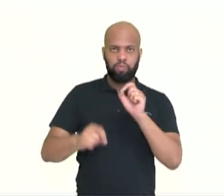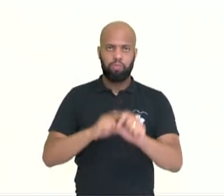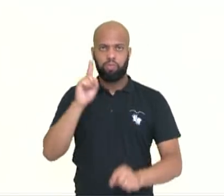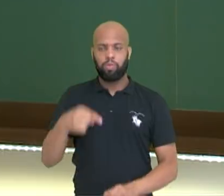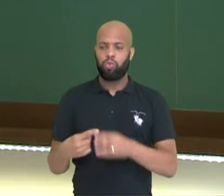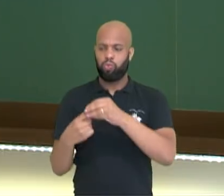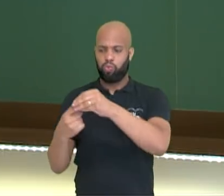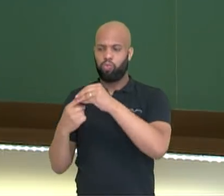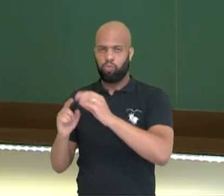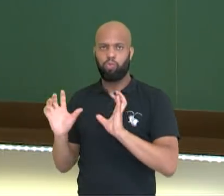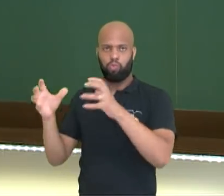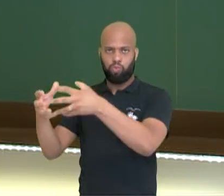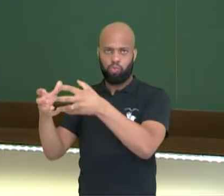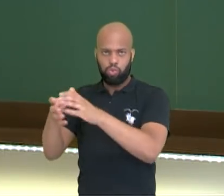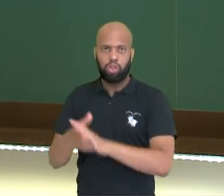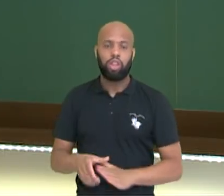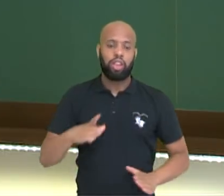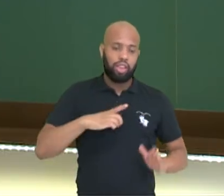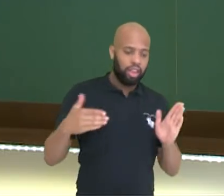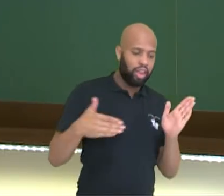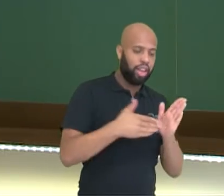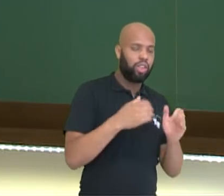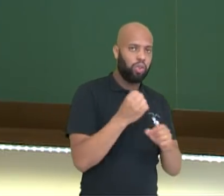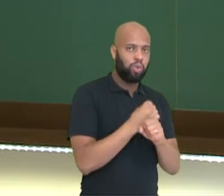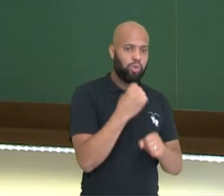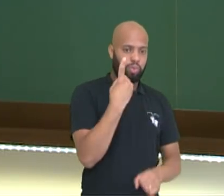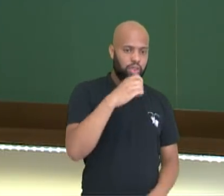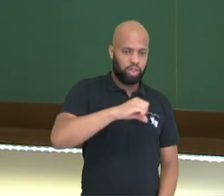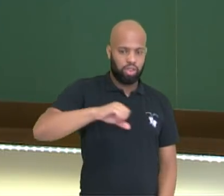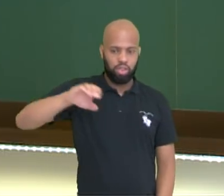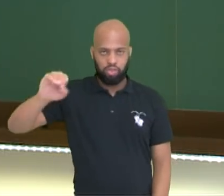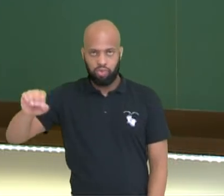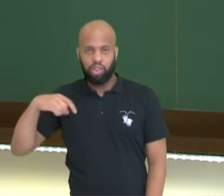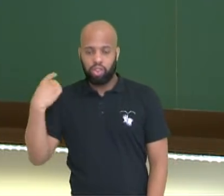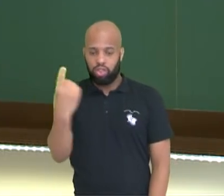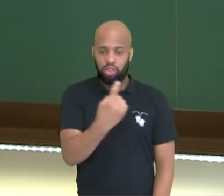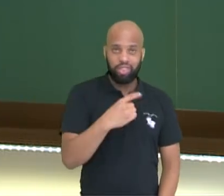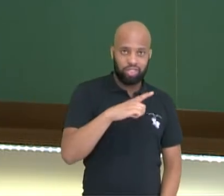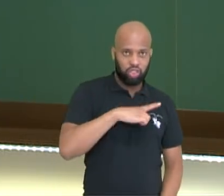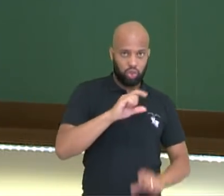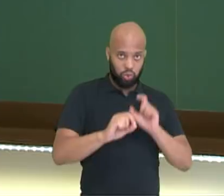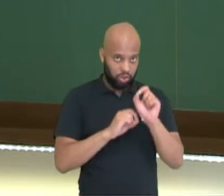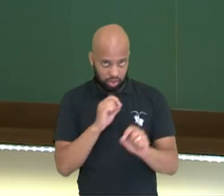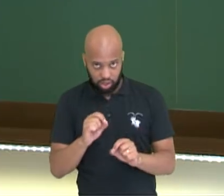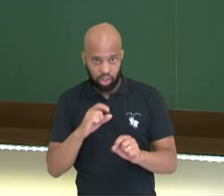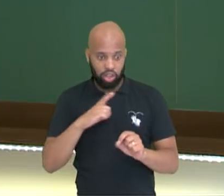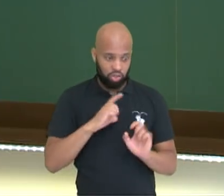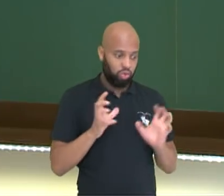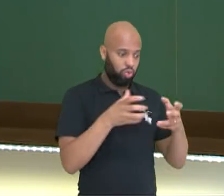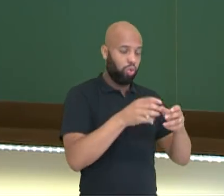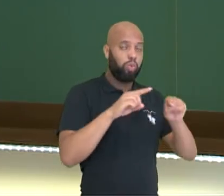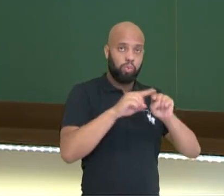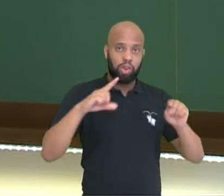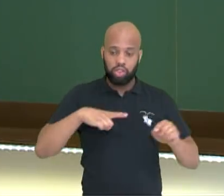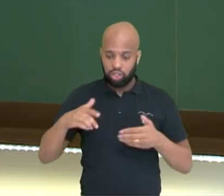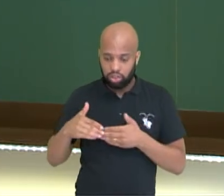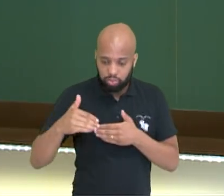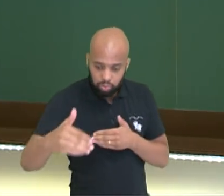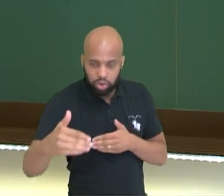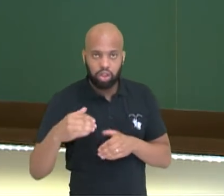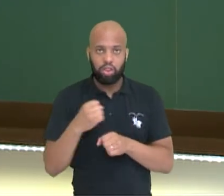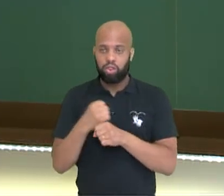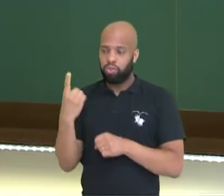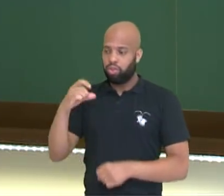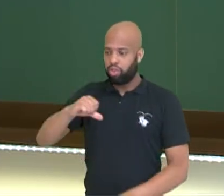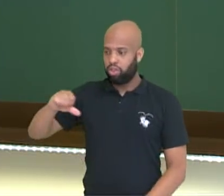unipolar. O que isso significa? Que até a década de 90, a partir da década de 90, nós passamos a ter única e exclusivamente